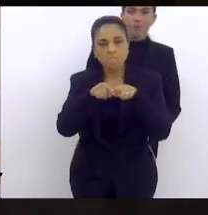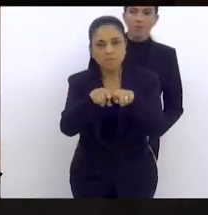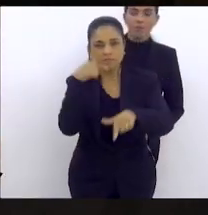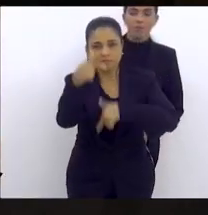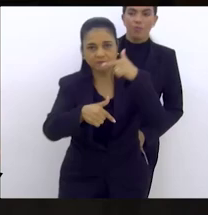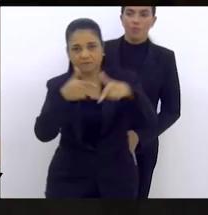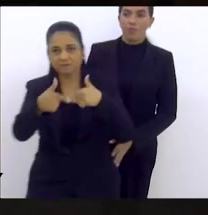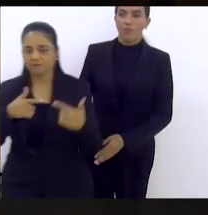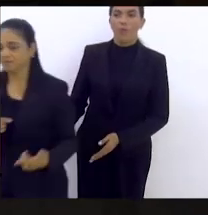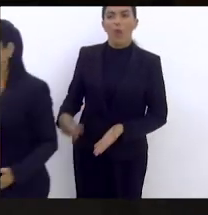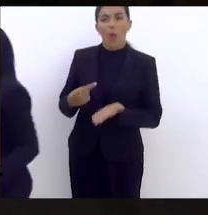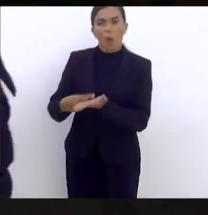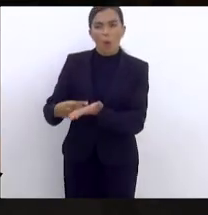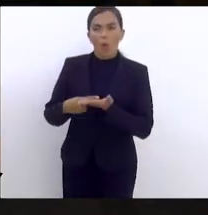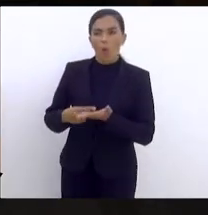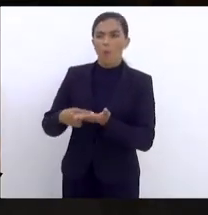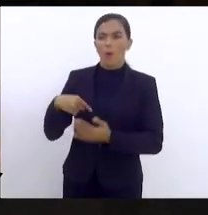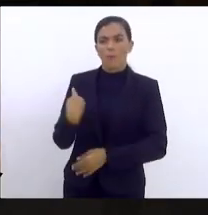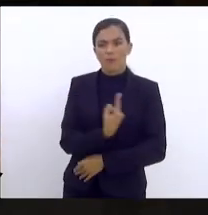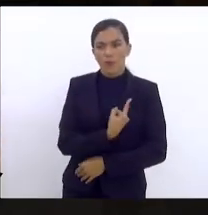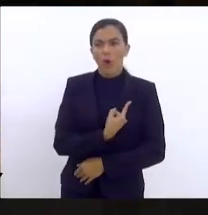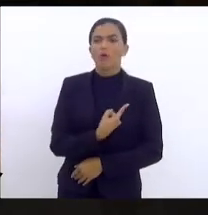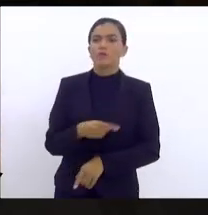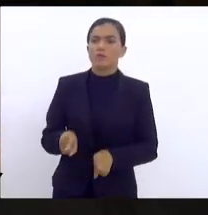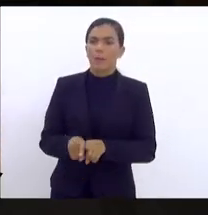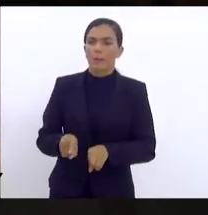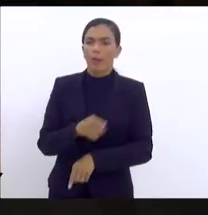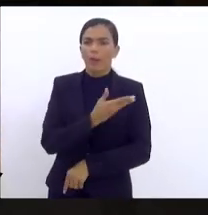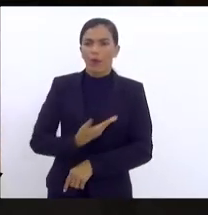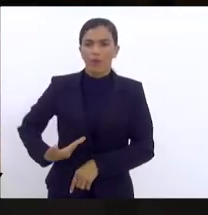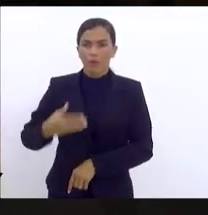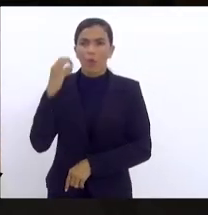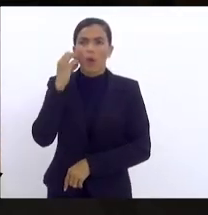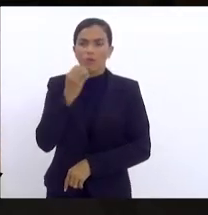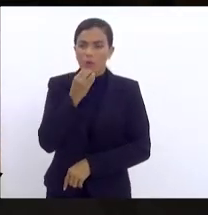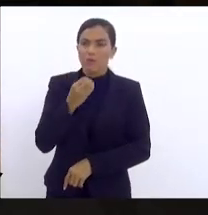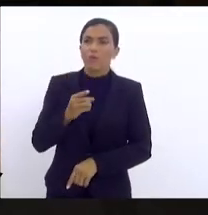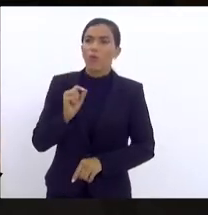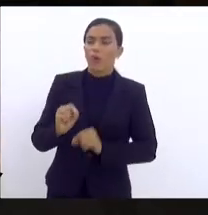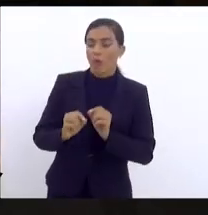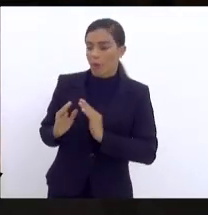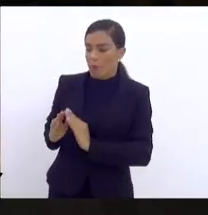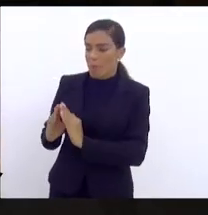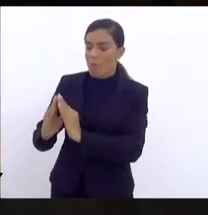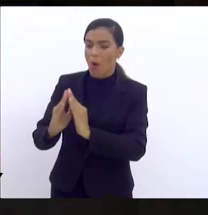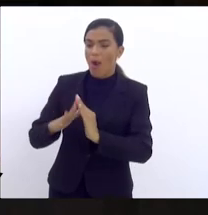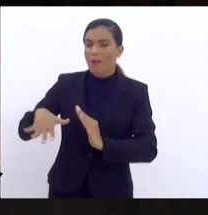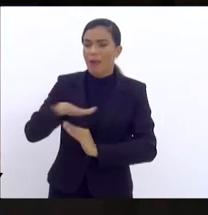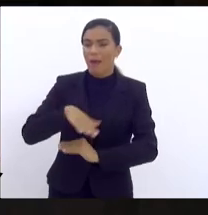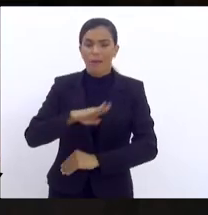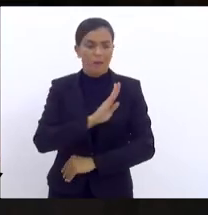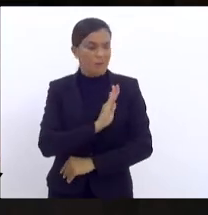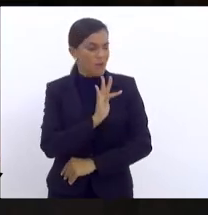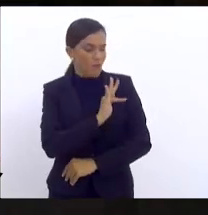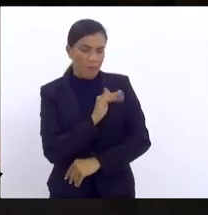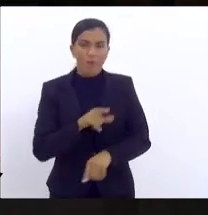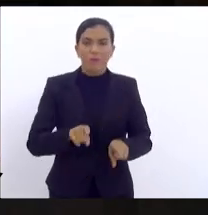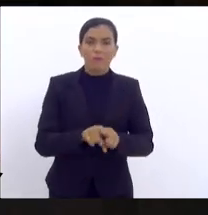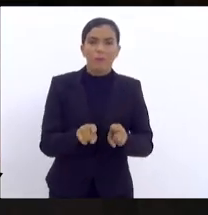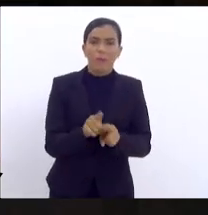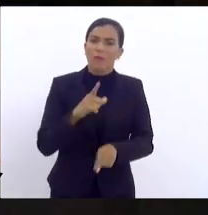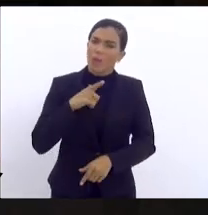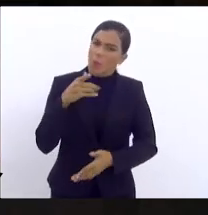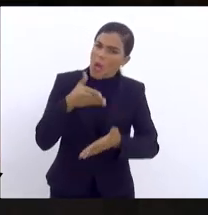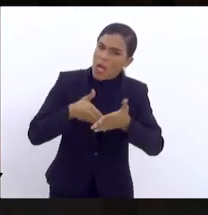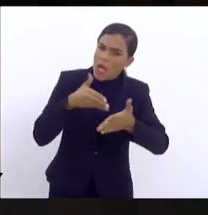Cláudio caixa é um compromisso nosso com a polícia militar com os policiais que moram mais pra região da Baixada Fluminense que tem uma